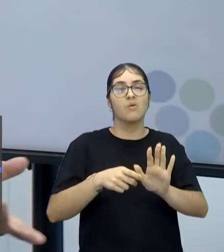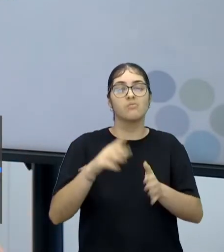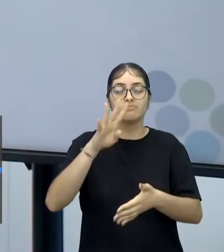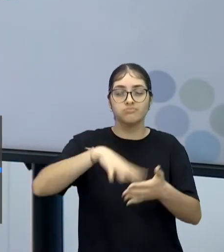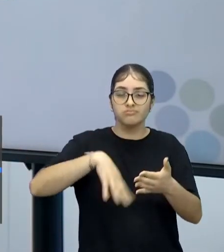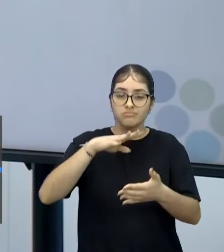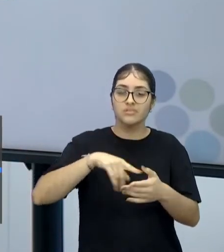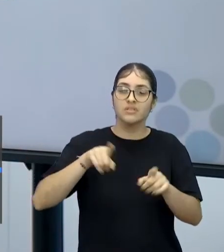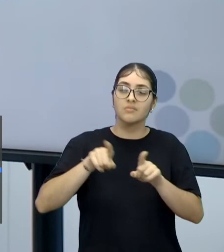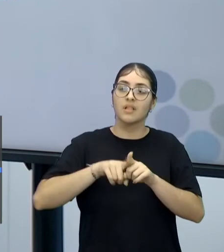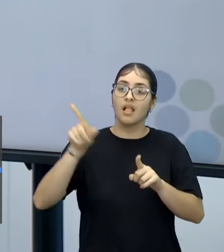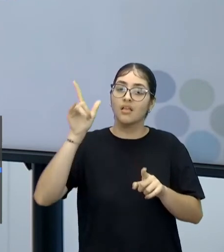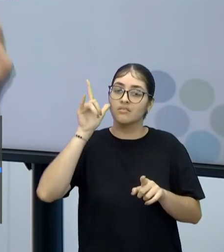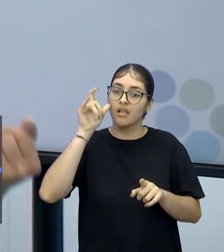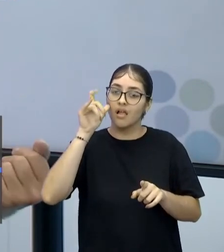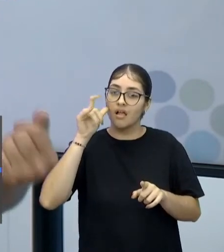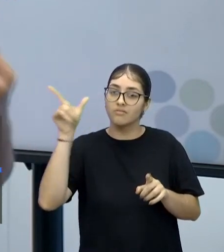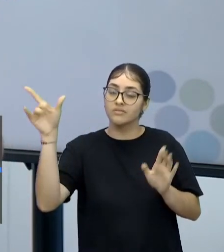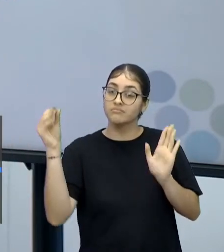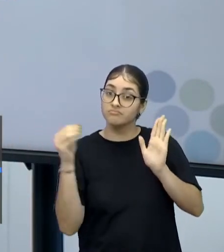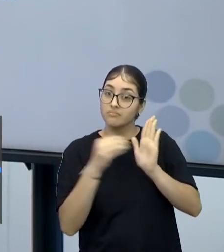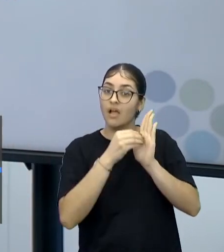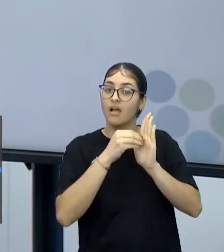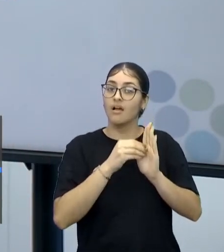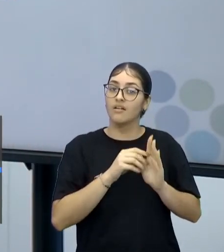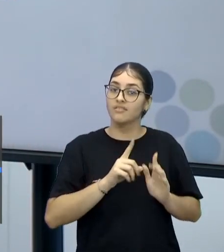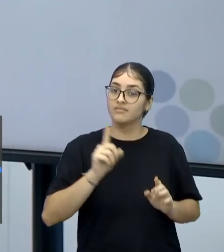marque a gente lá no Instagram também,